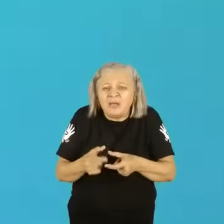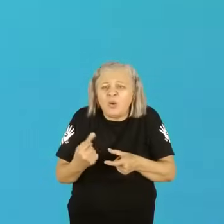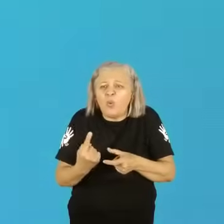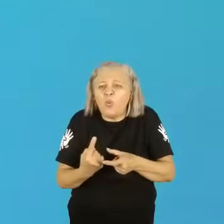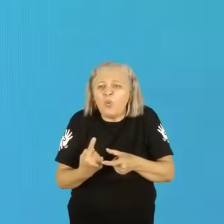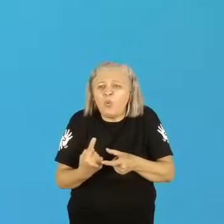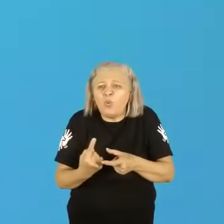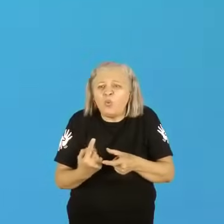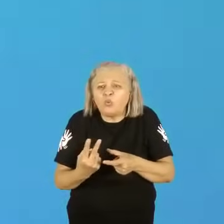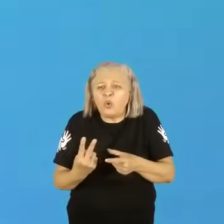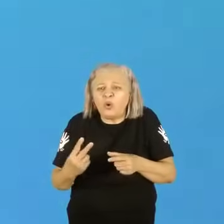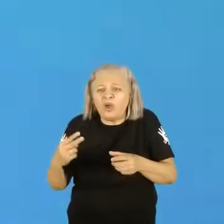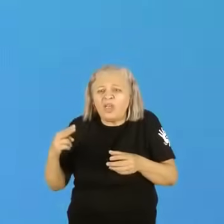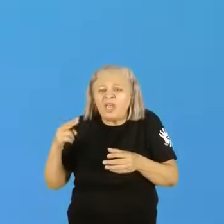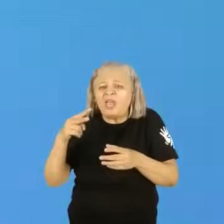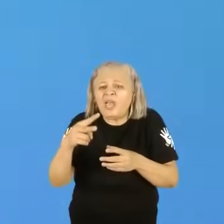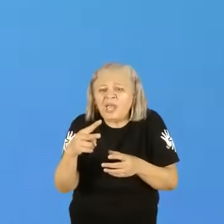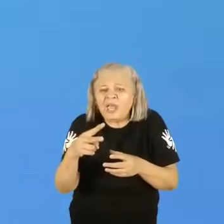5.